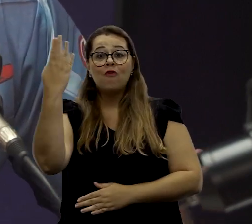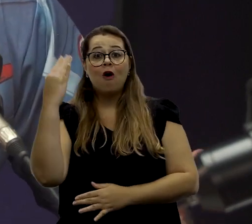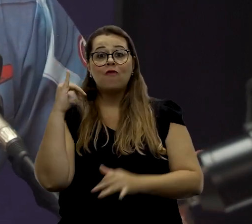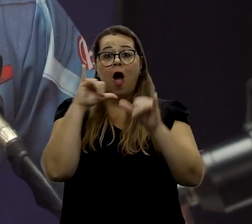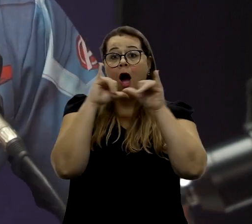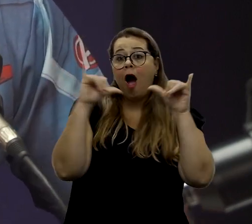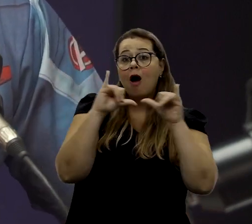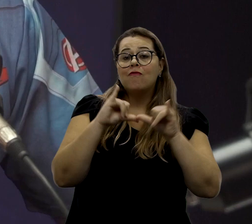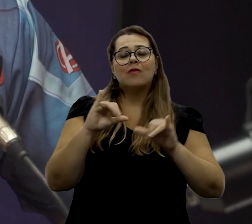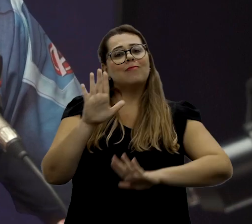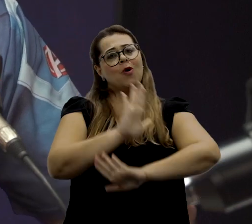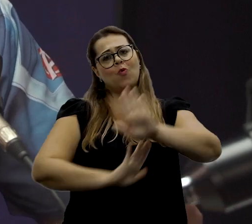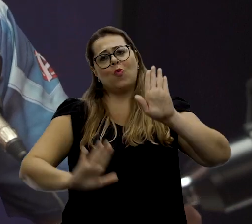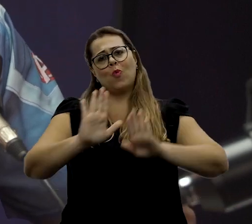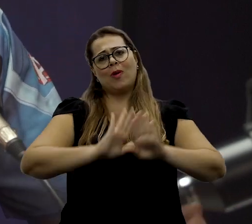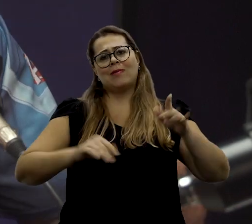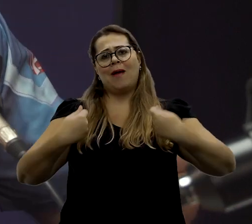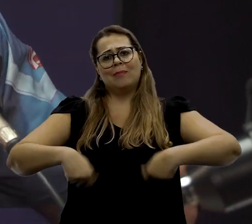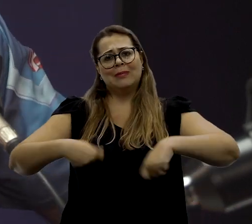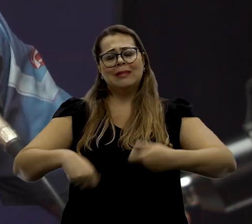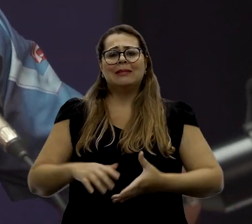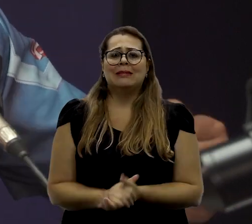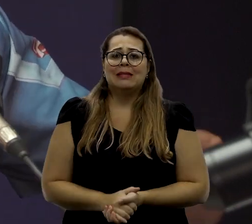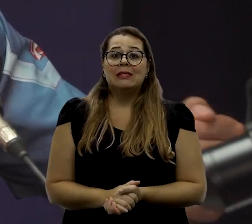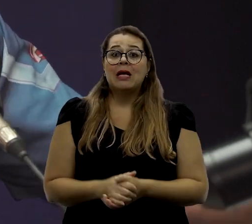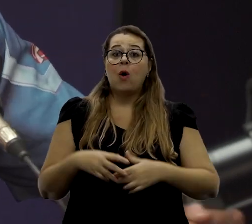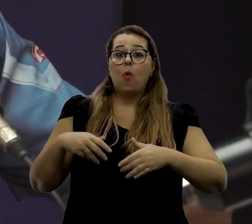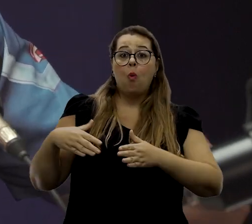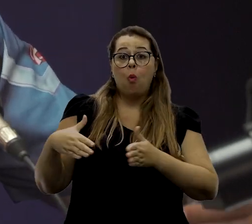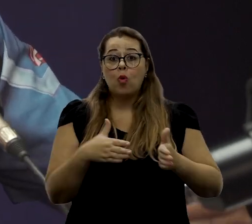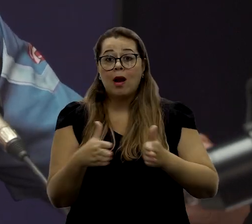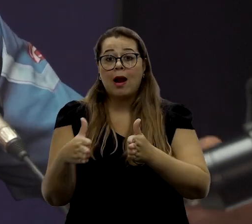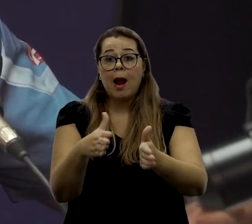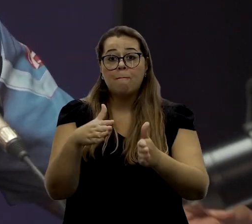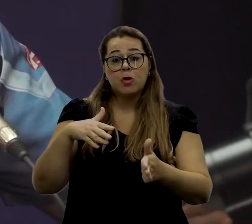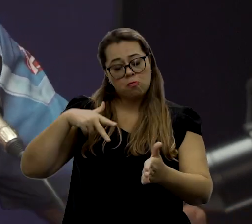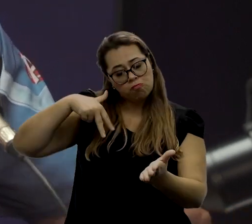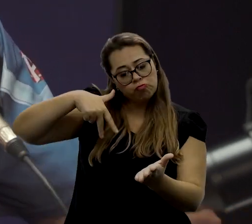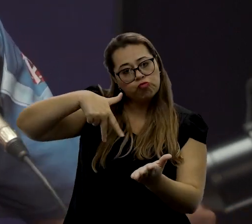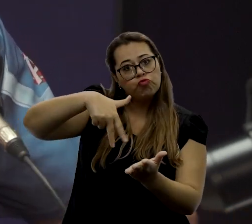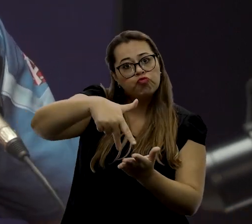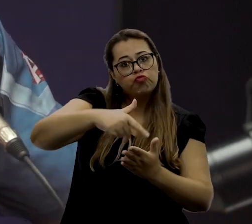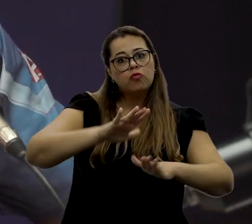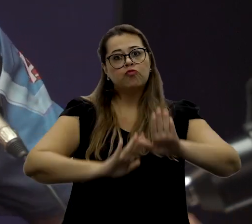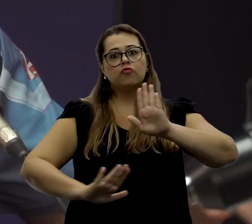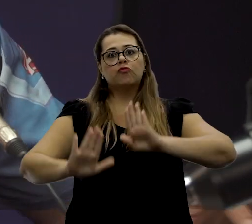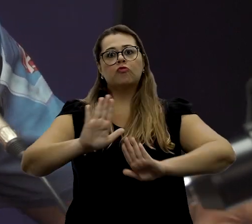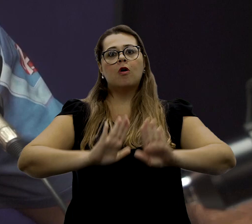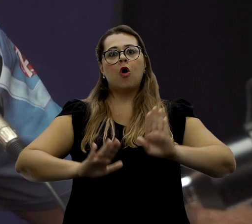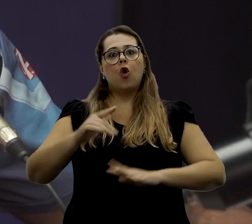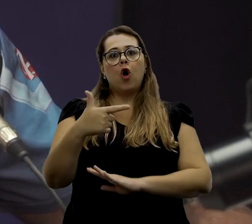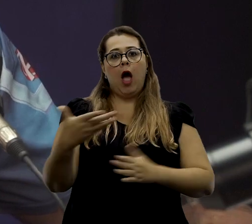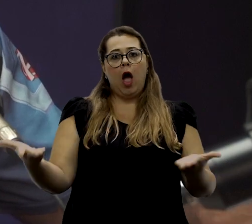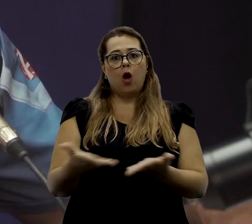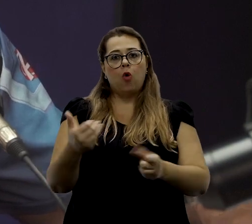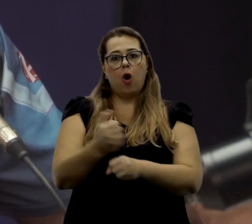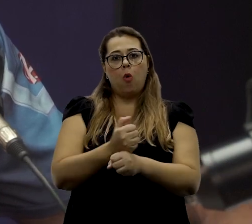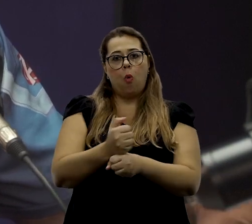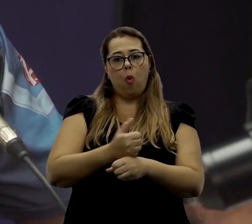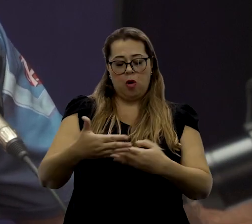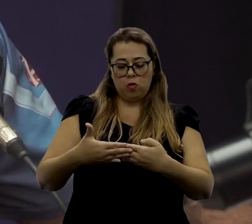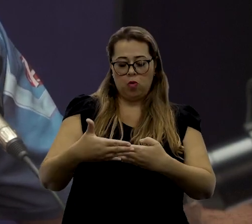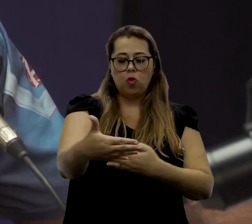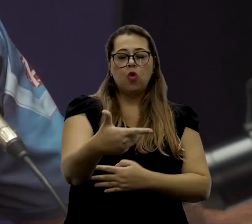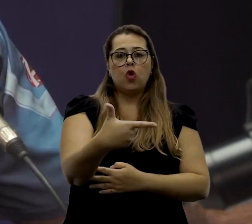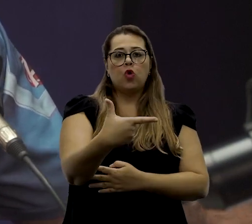minha paz é muito caro. Então você precisa começar essa caminhada de 2024 ficando livre, de